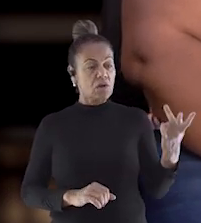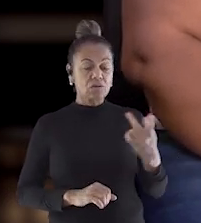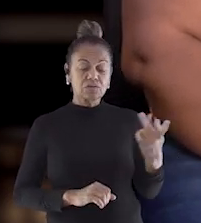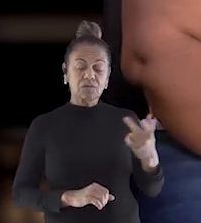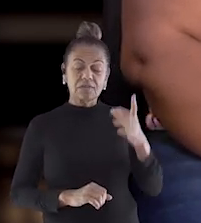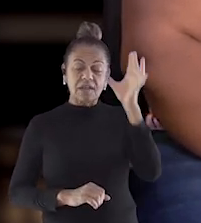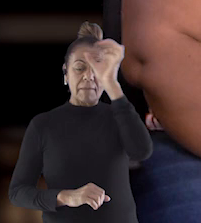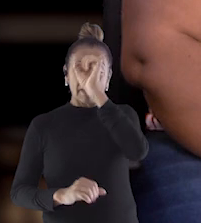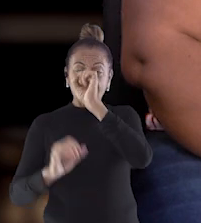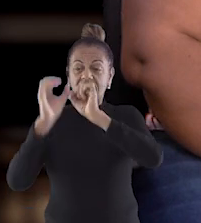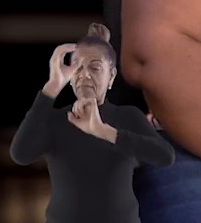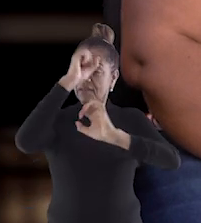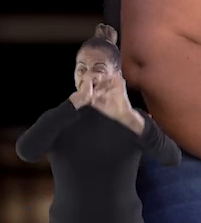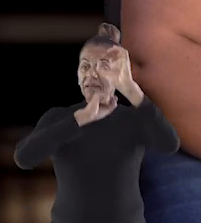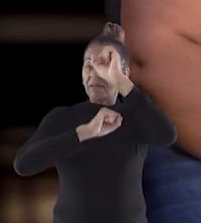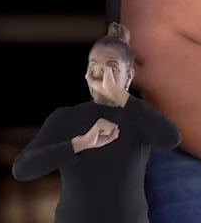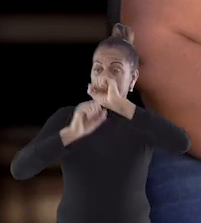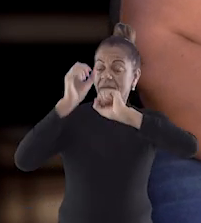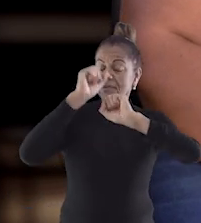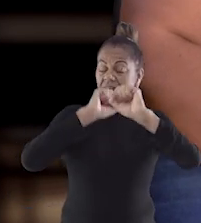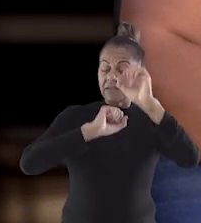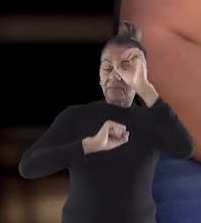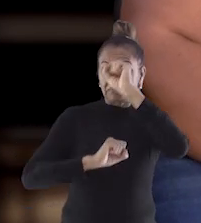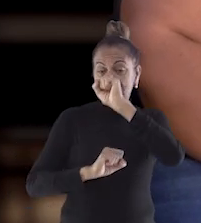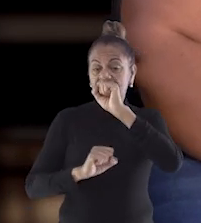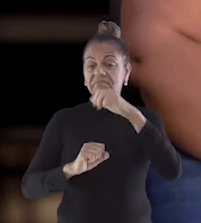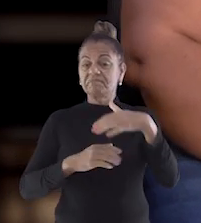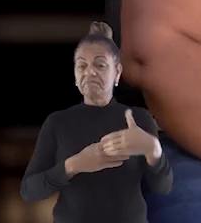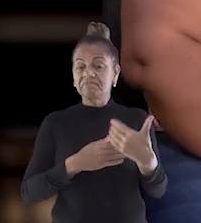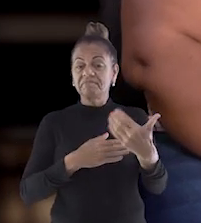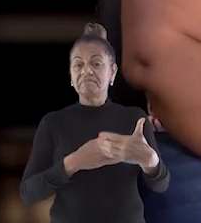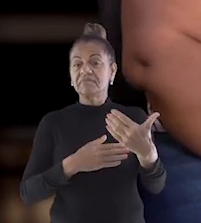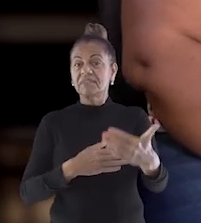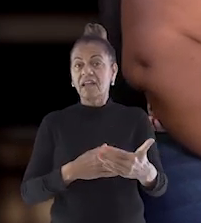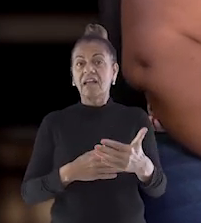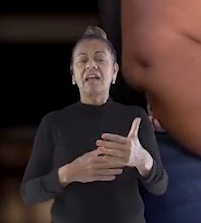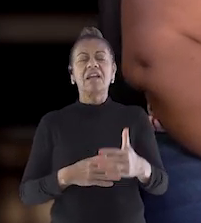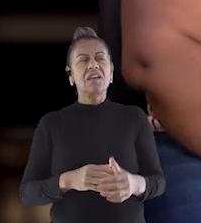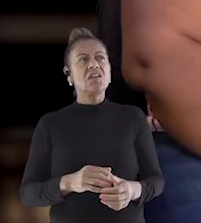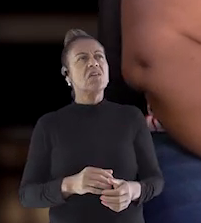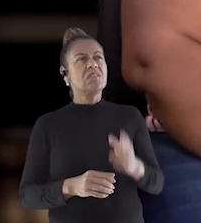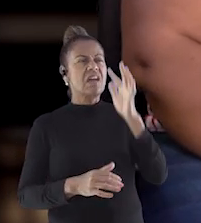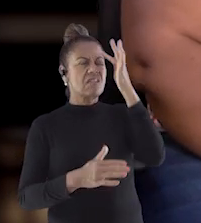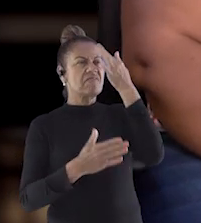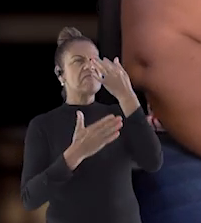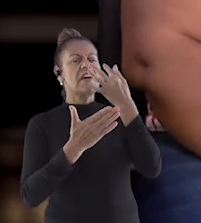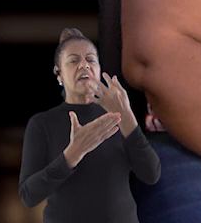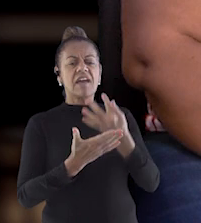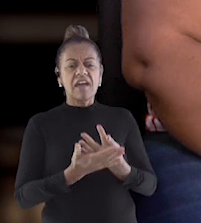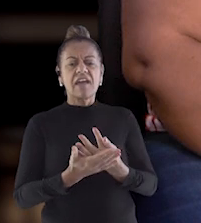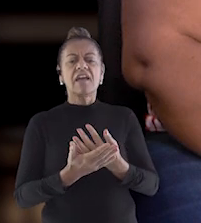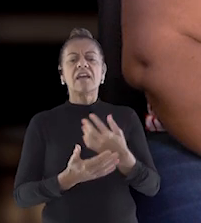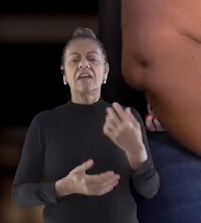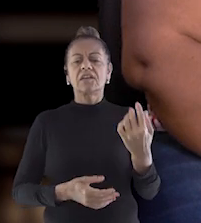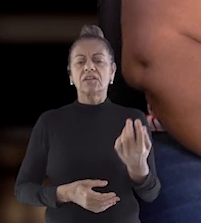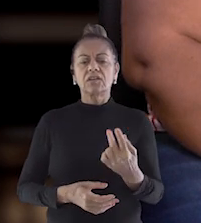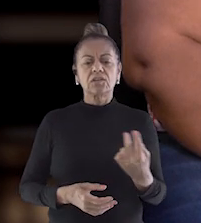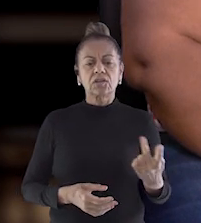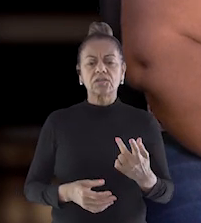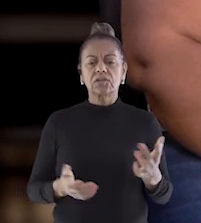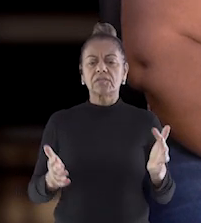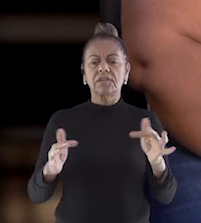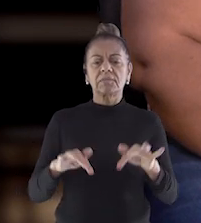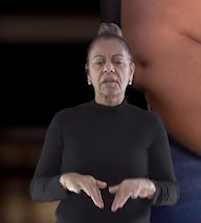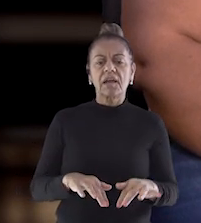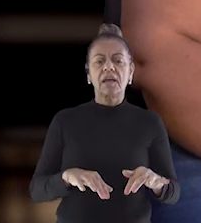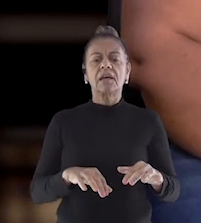que a gente adquire, né, na vida da gente. E assim, a gente vai no aprendizado, né? Então a gente vai só aprendendo.